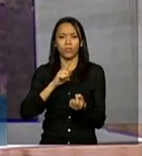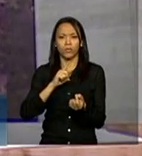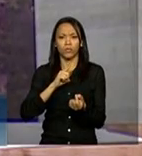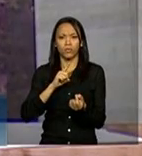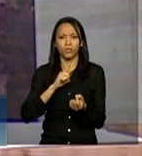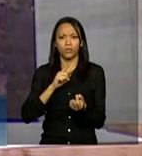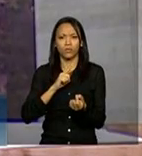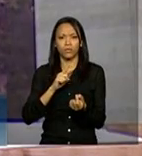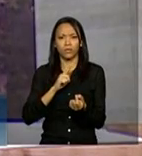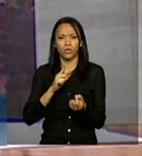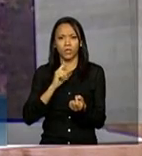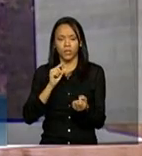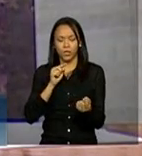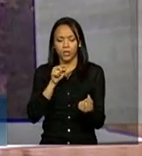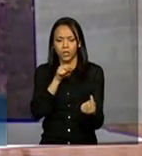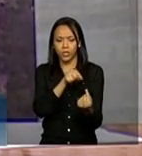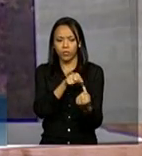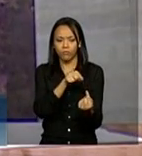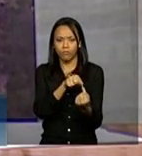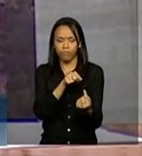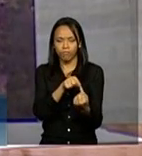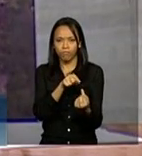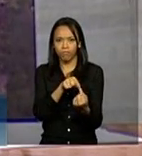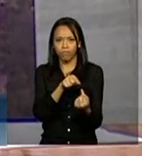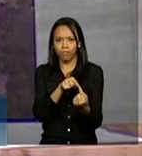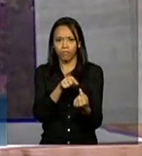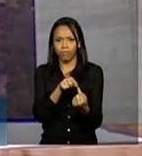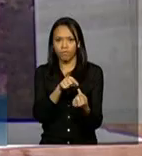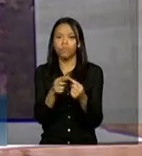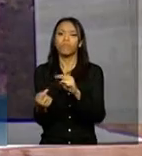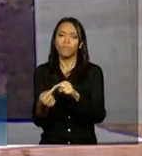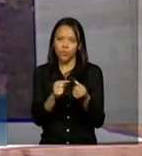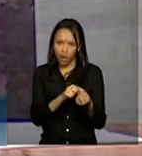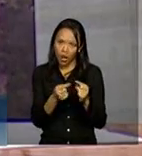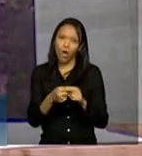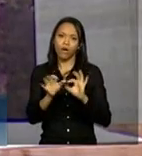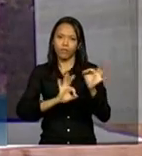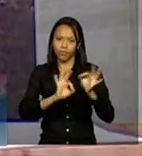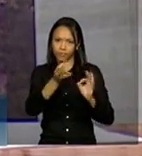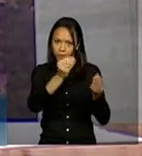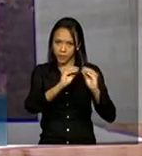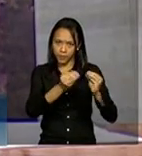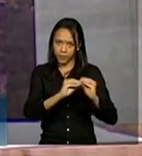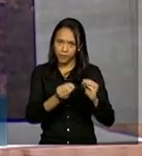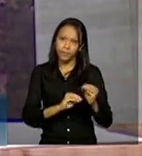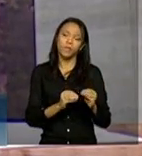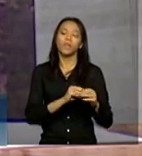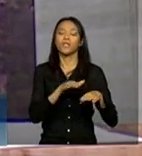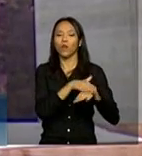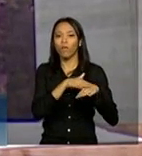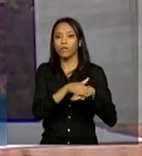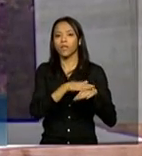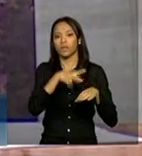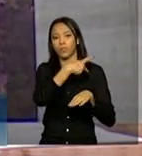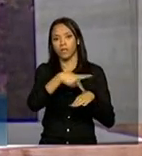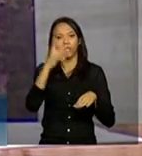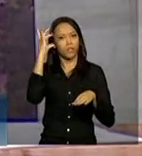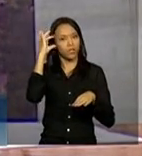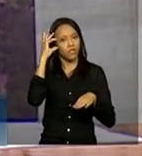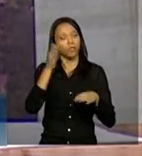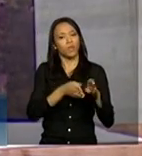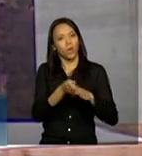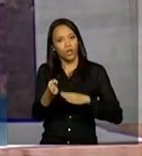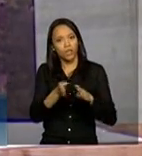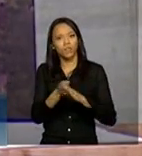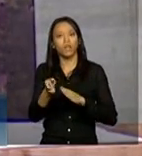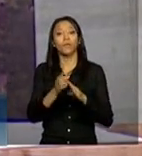ele está em sintonia com todo o argumento que a presidenta tem feito sempre da importância da infraestrutura para o desenvolvimento